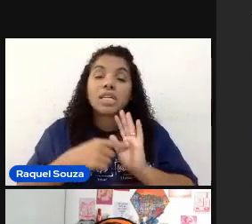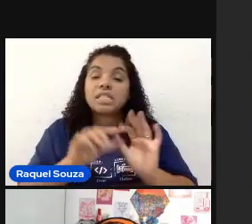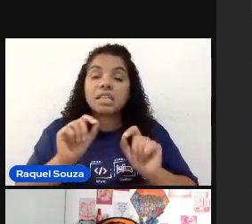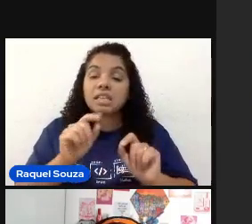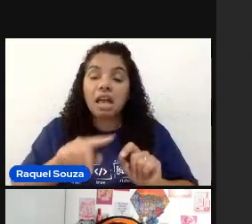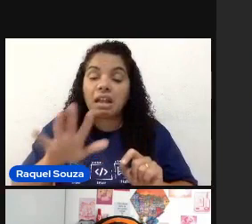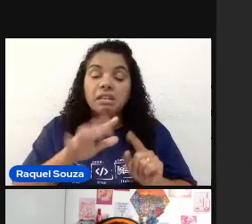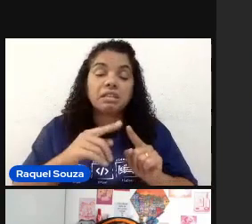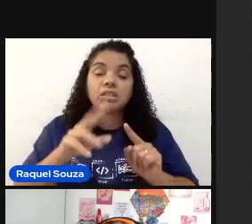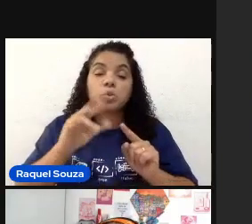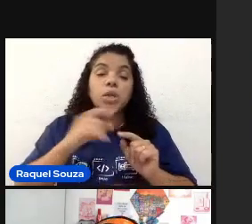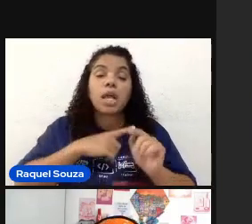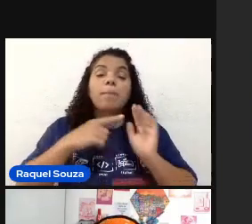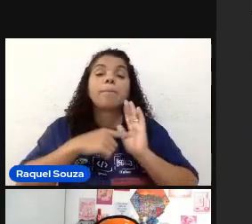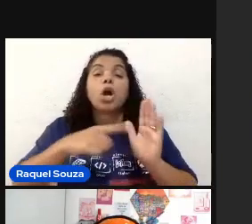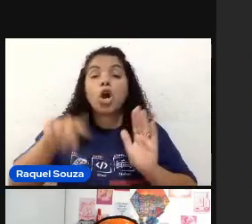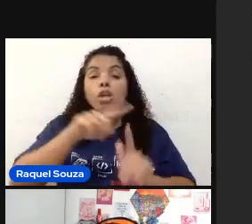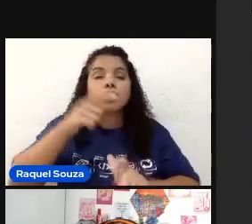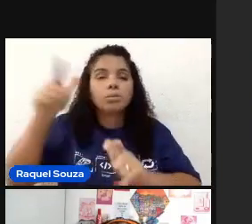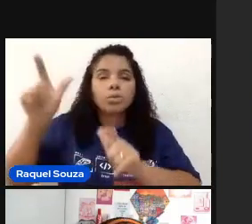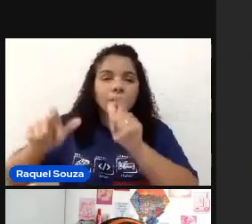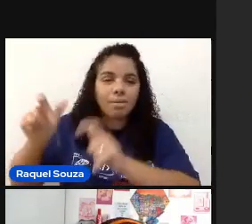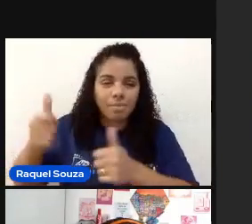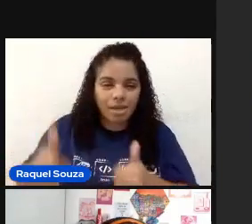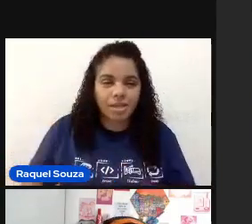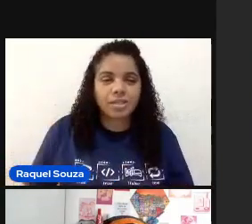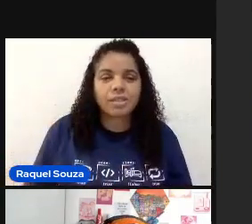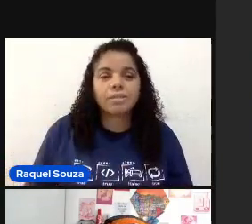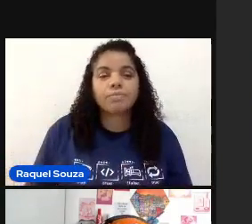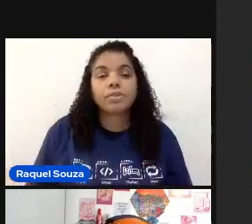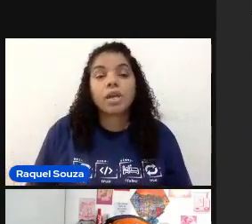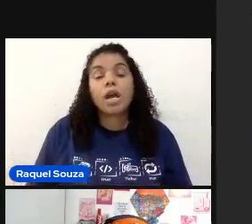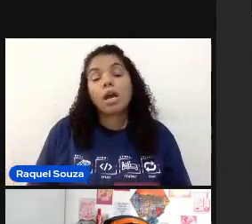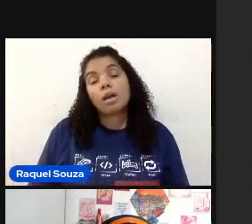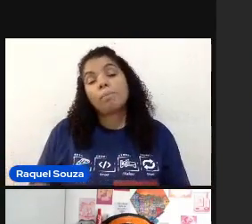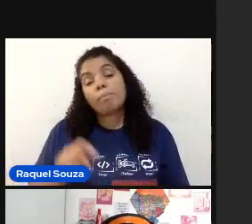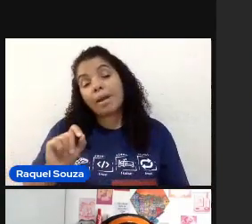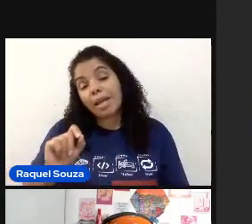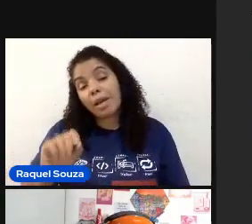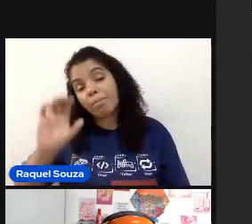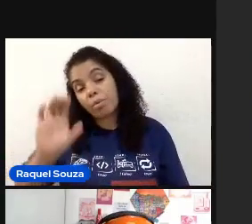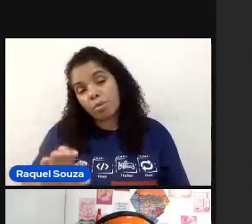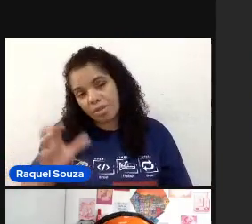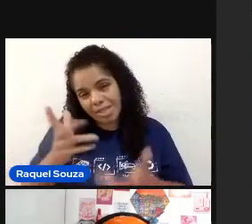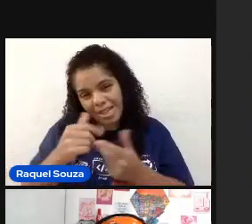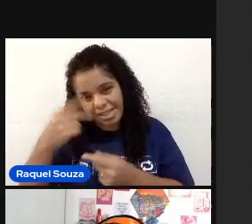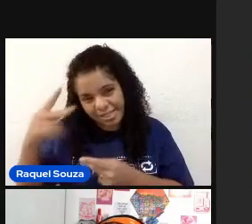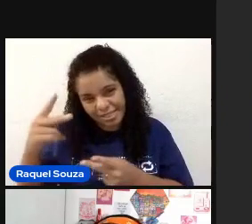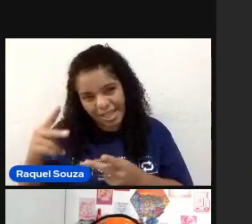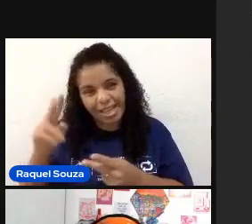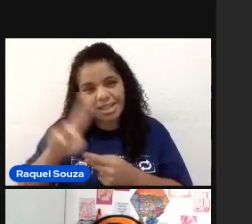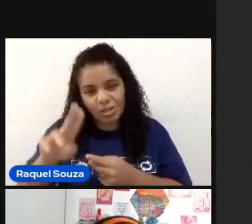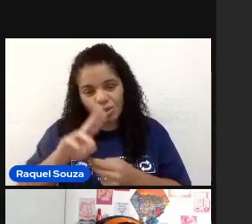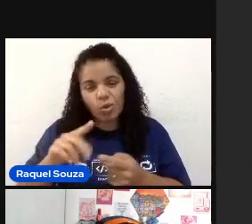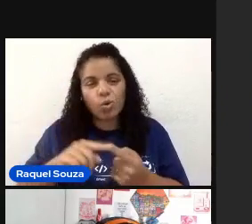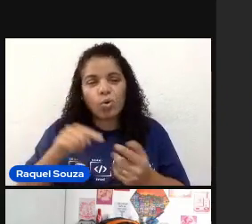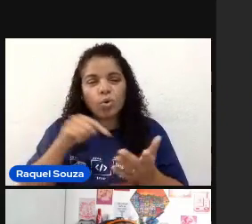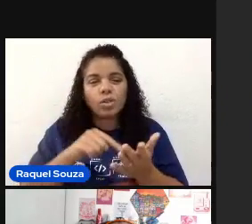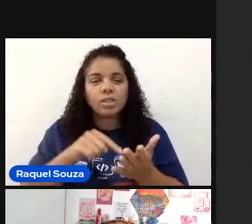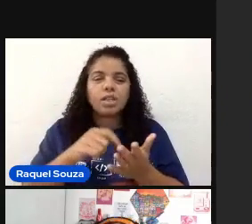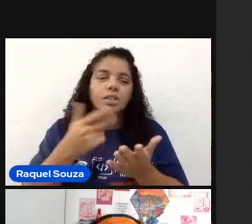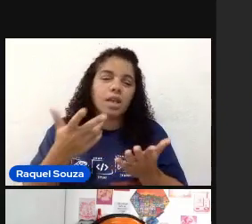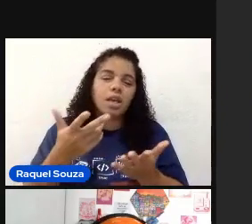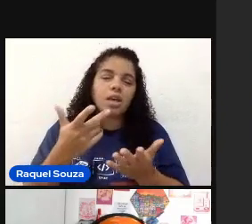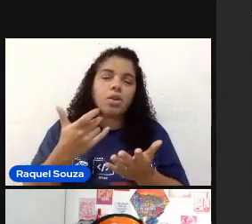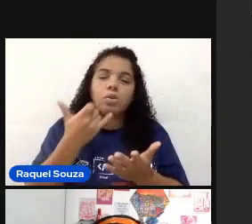que ele mostra para os demais. Para os demais, eu quero dizer, para os clientes dele ali, que usa a solução dele, para